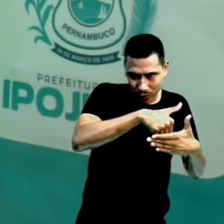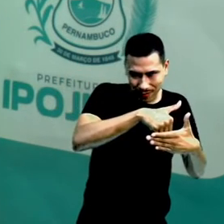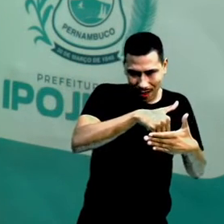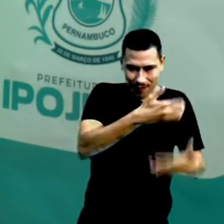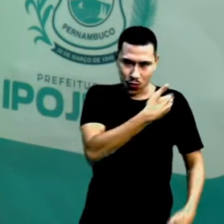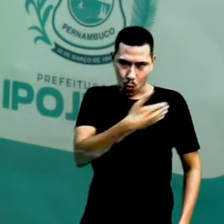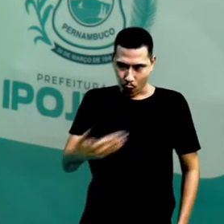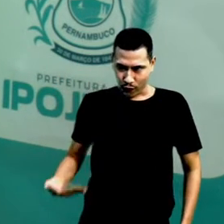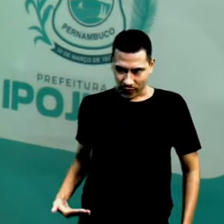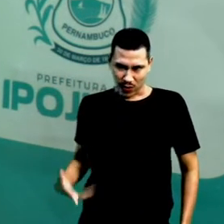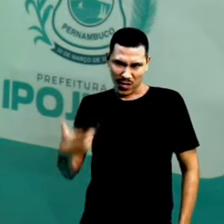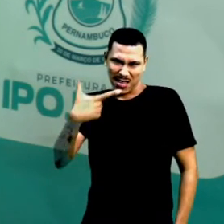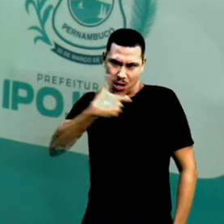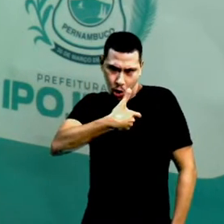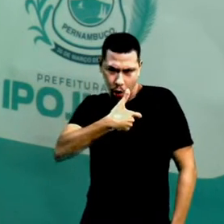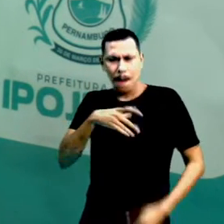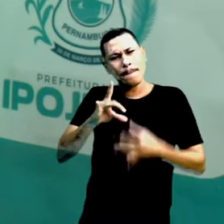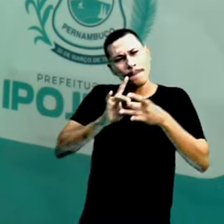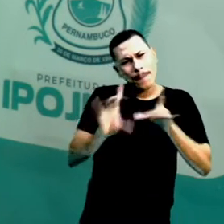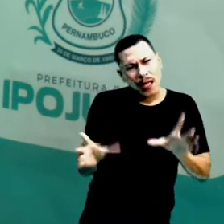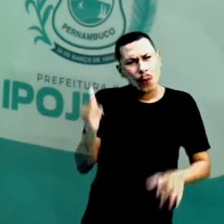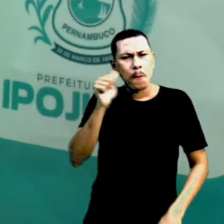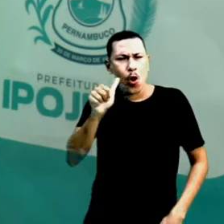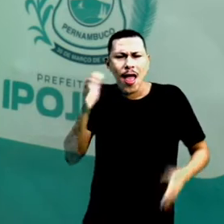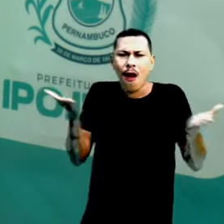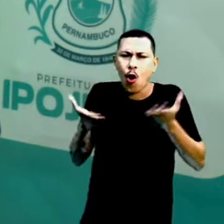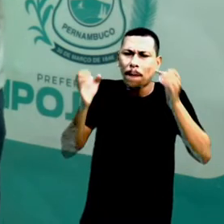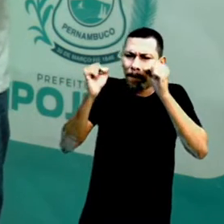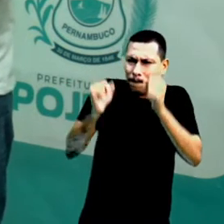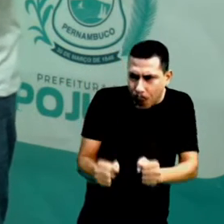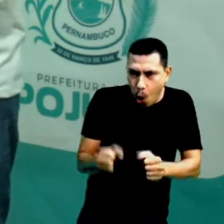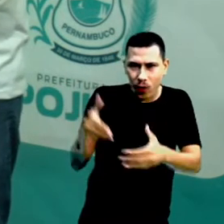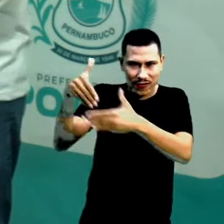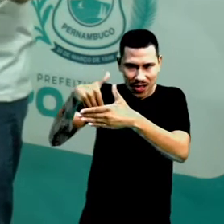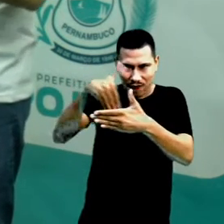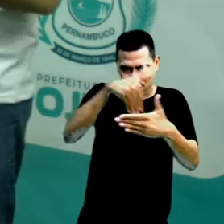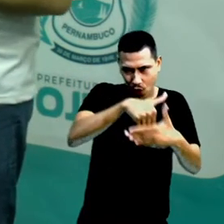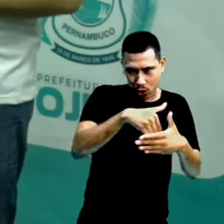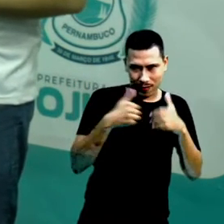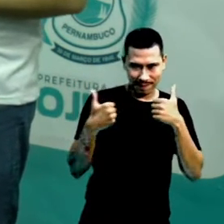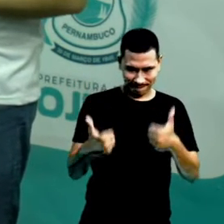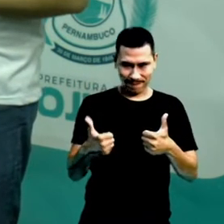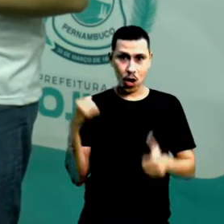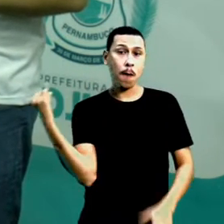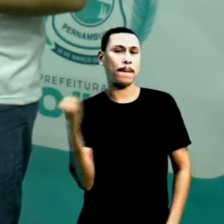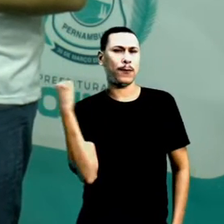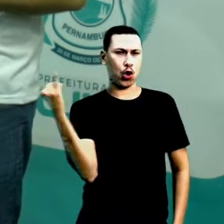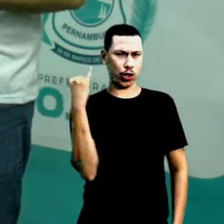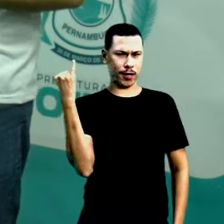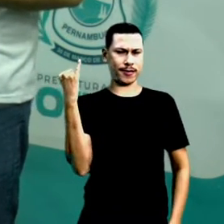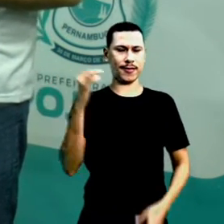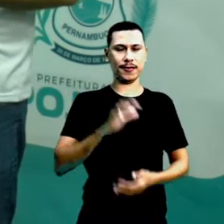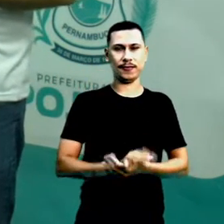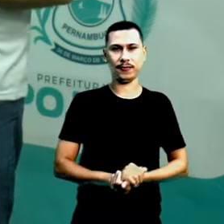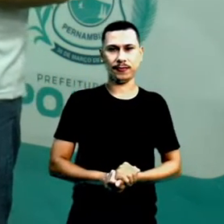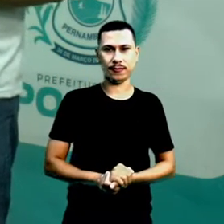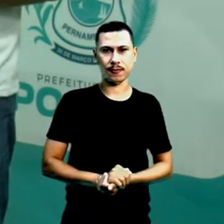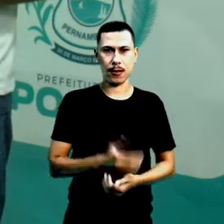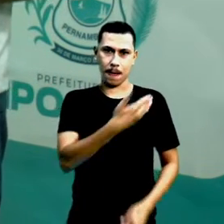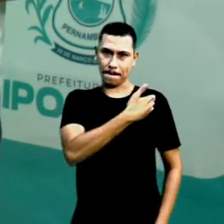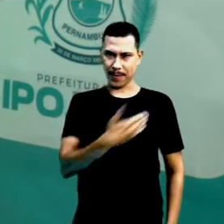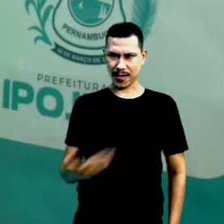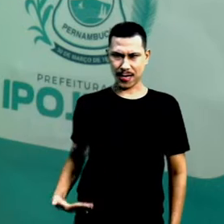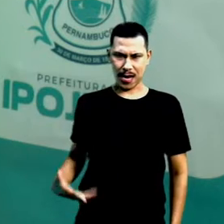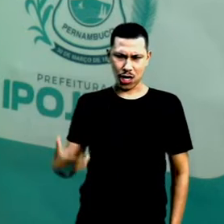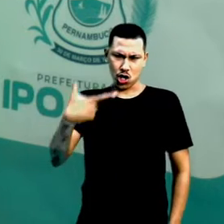Vargas vai ser permitido que as mulheres pudessem votar, tá bem? Então, algo muito importante. O Getúlio Vargas, ele